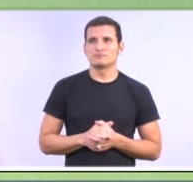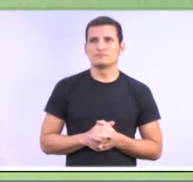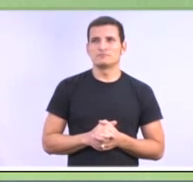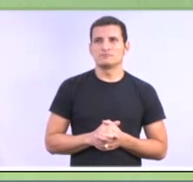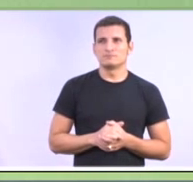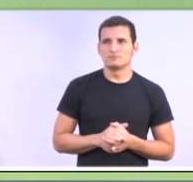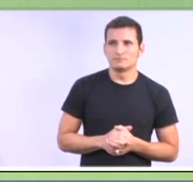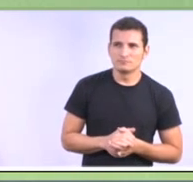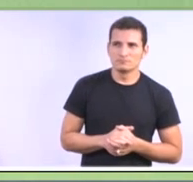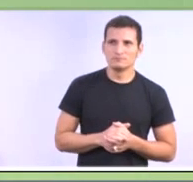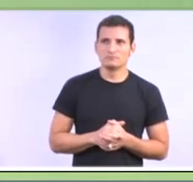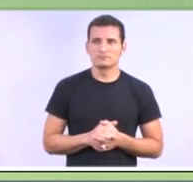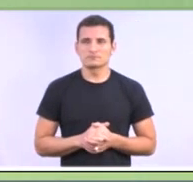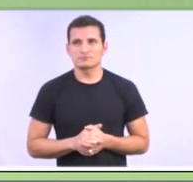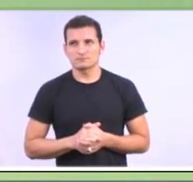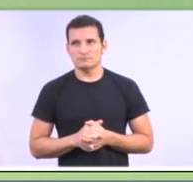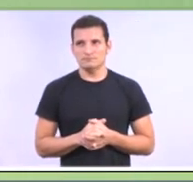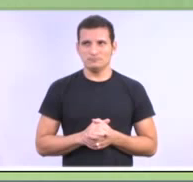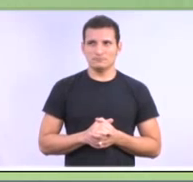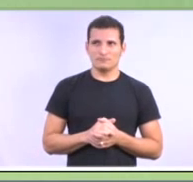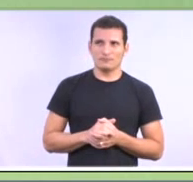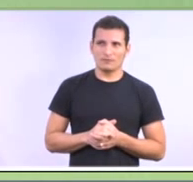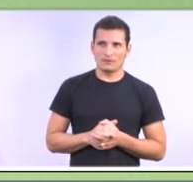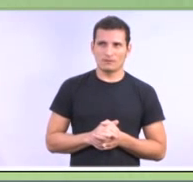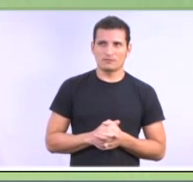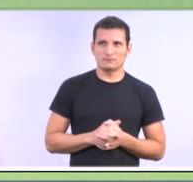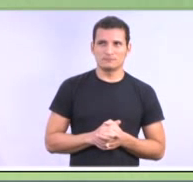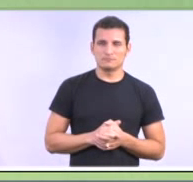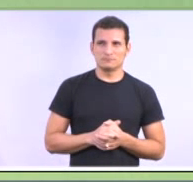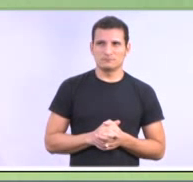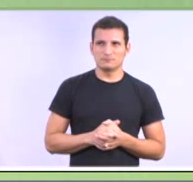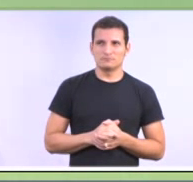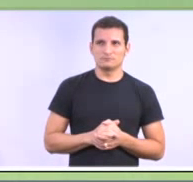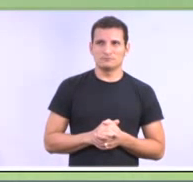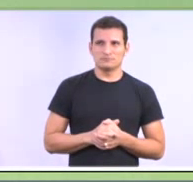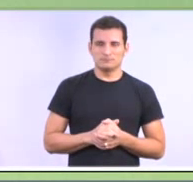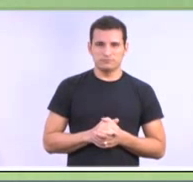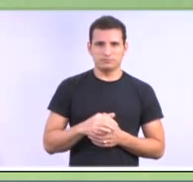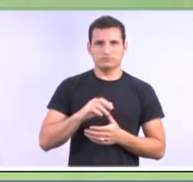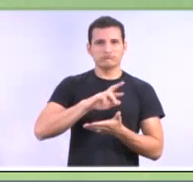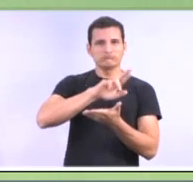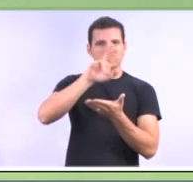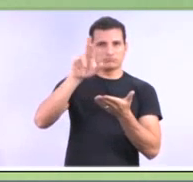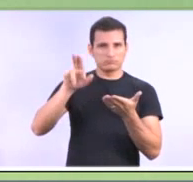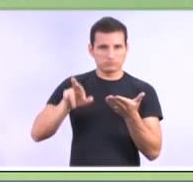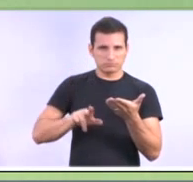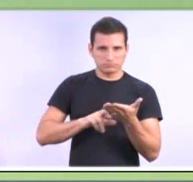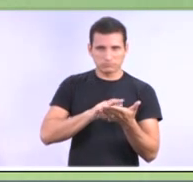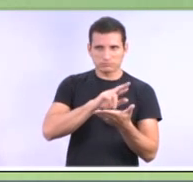conectando-se com dispositivos específicos, por exemplo, formando várias